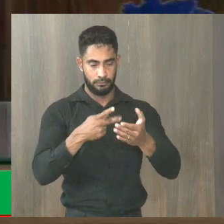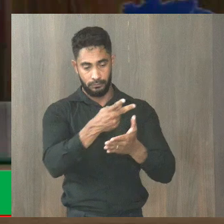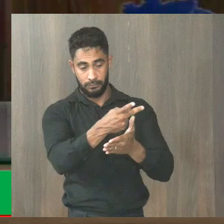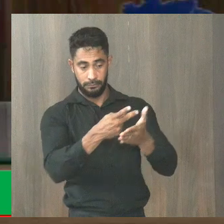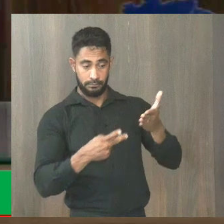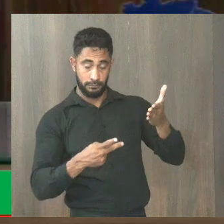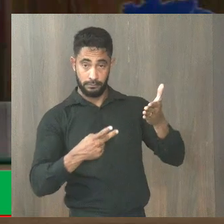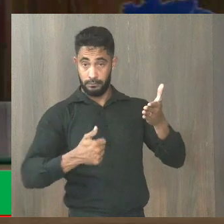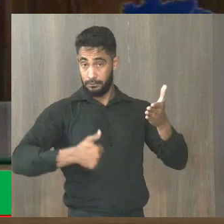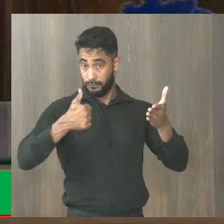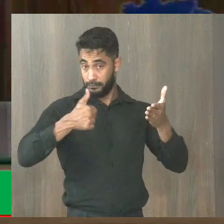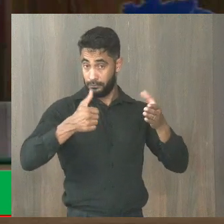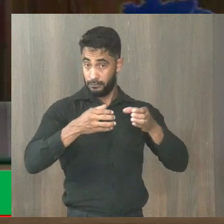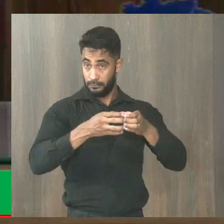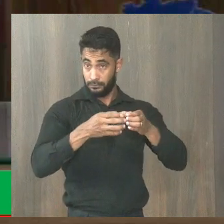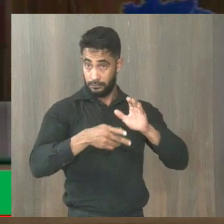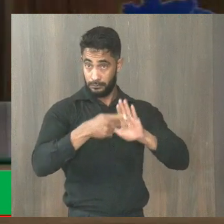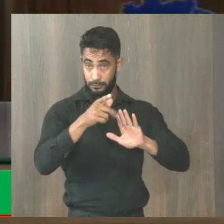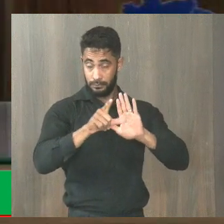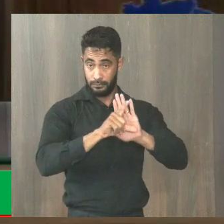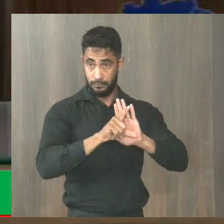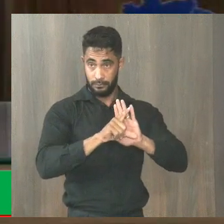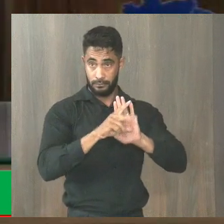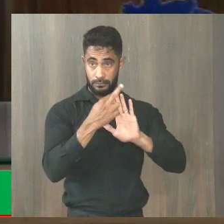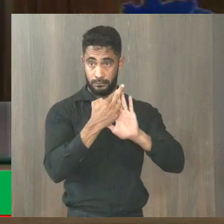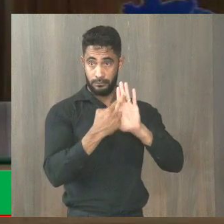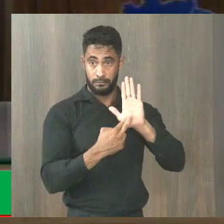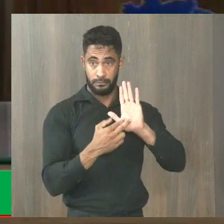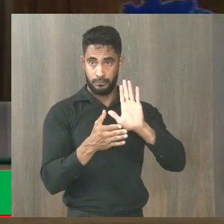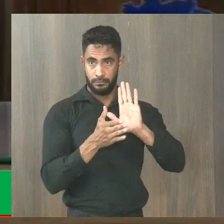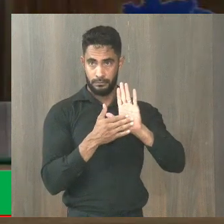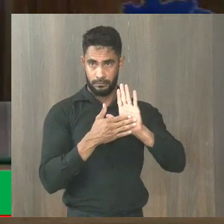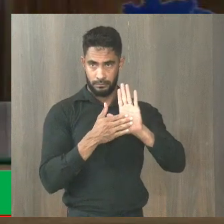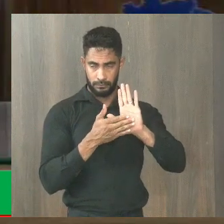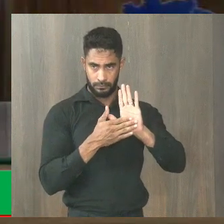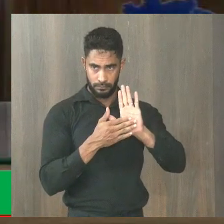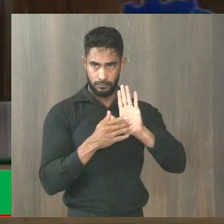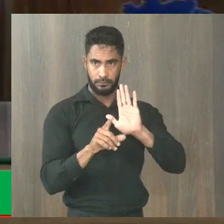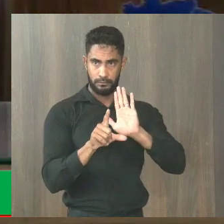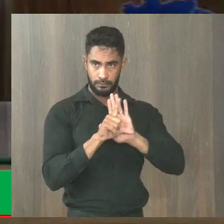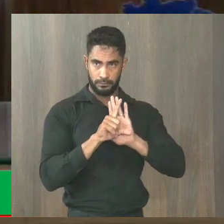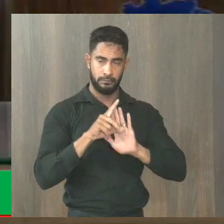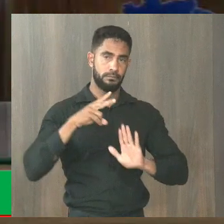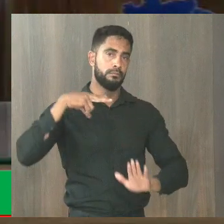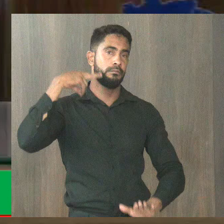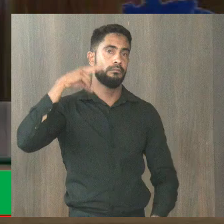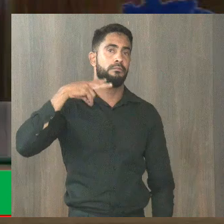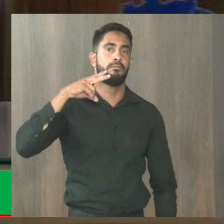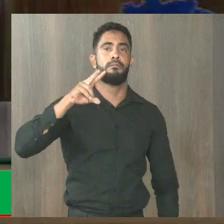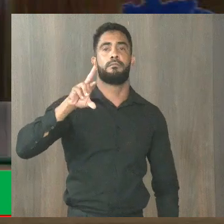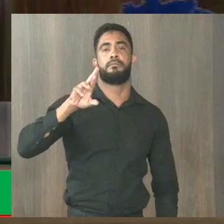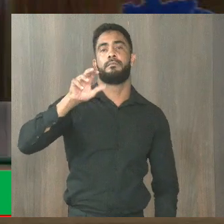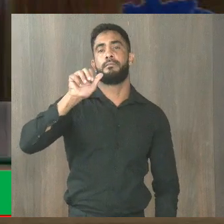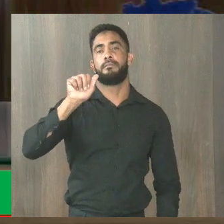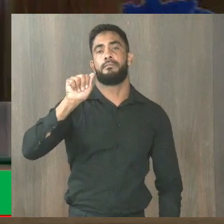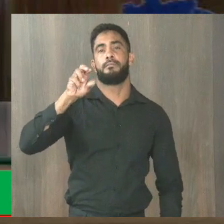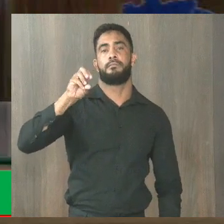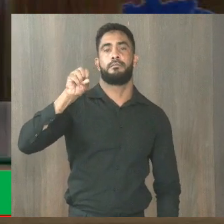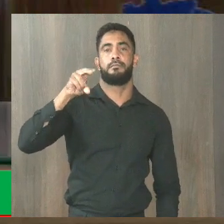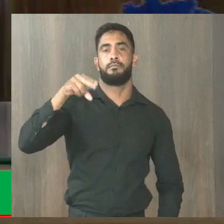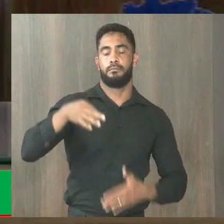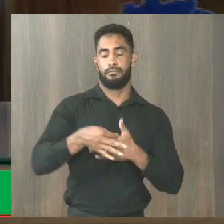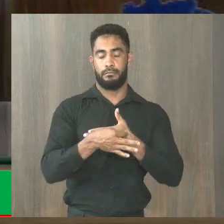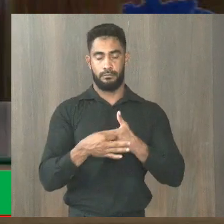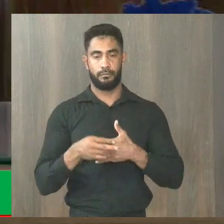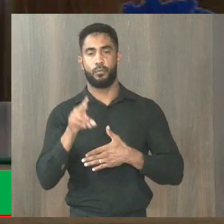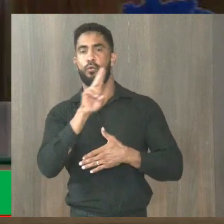lei 004-2024. Relatório. O projeto de lei em epígrafe é de autoria do vereador Ramon Alexandre e da denominação de